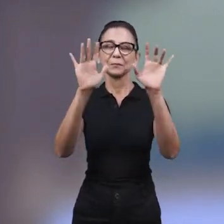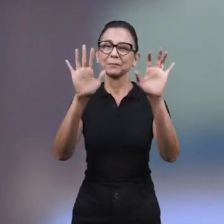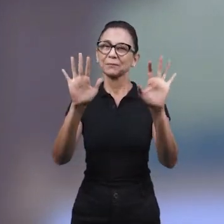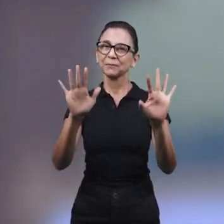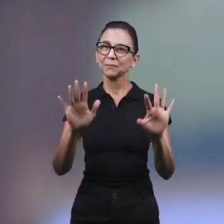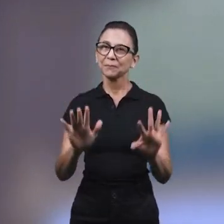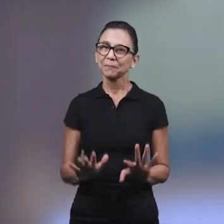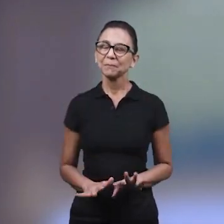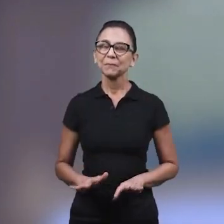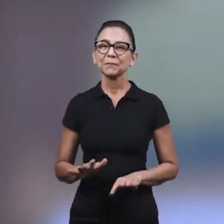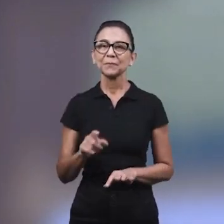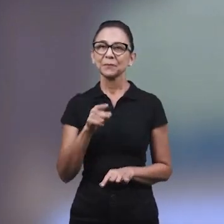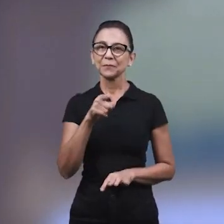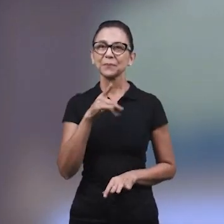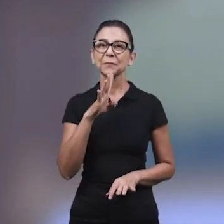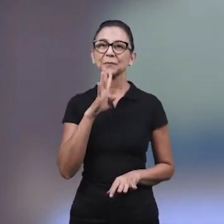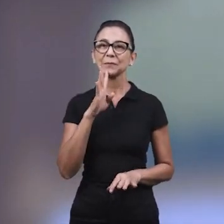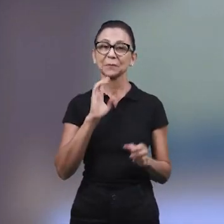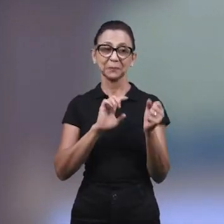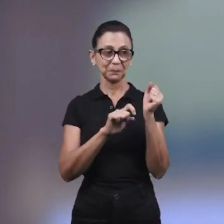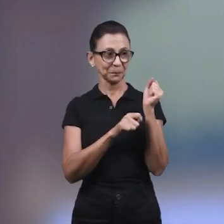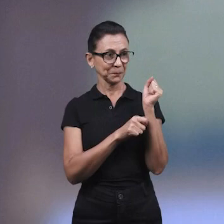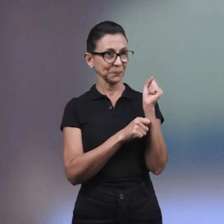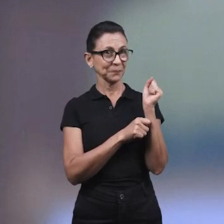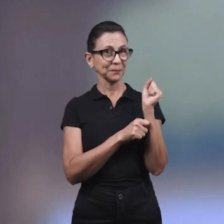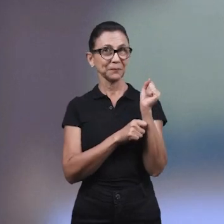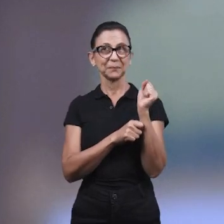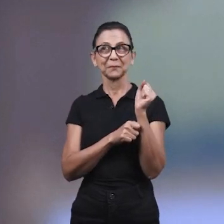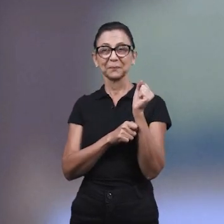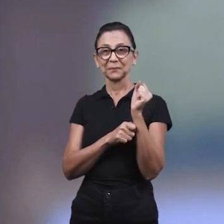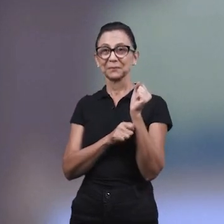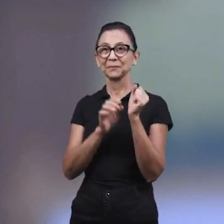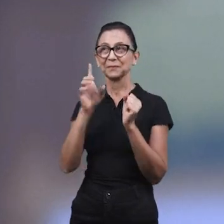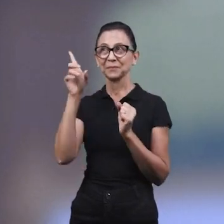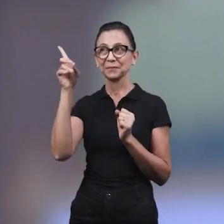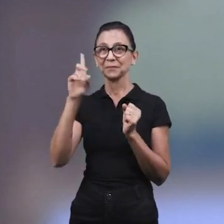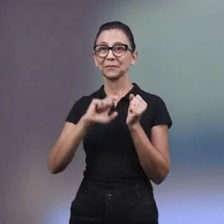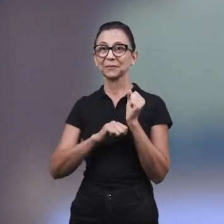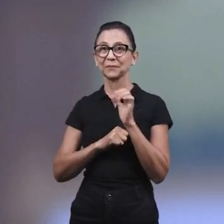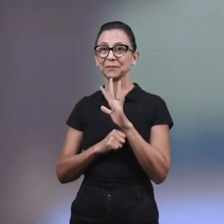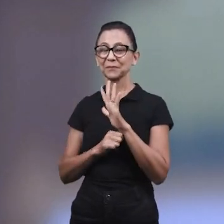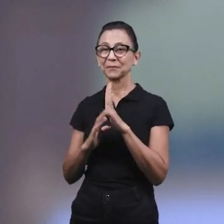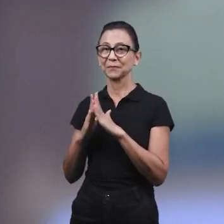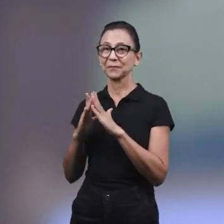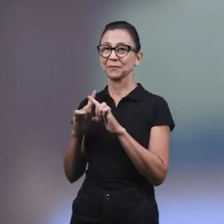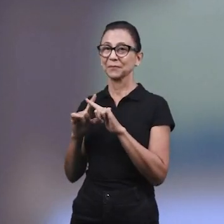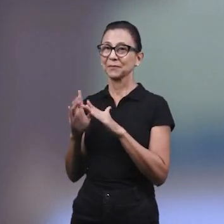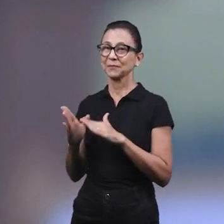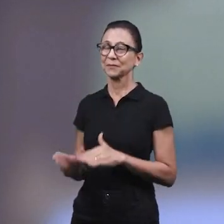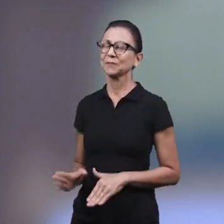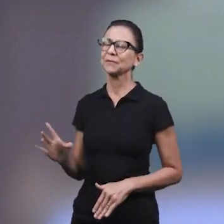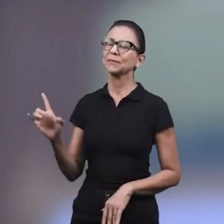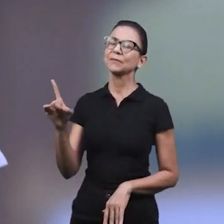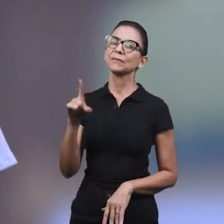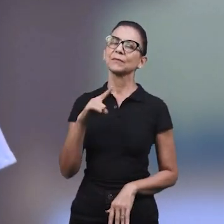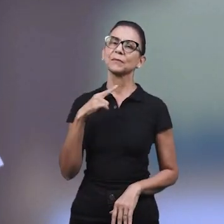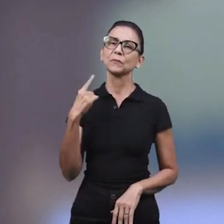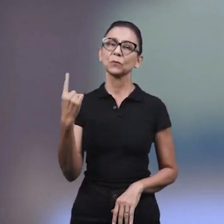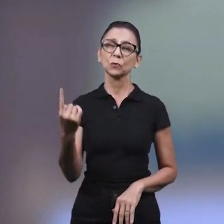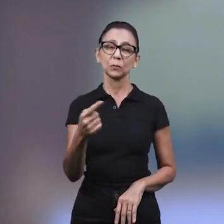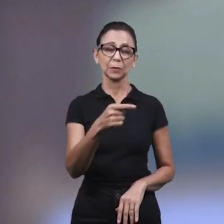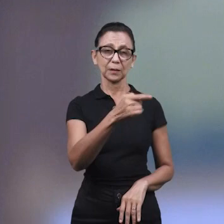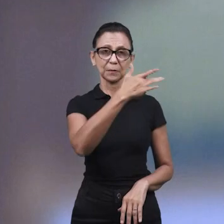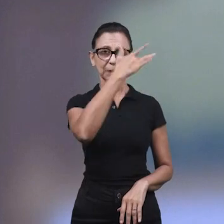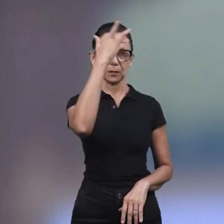sua vida e você vai conhecer os mistérios, os segredos que Deus tem revelado à sua igreja. E todos